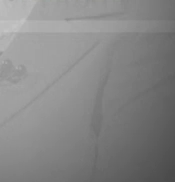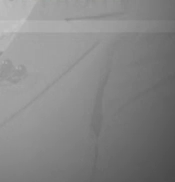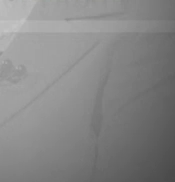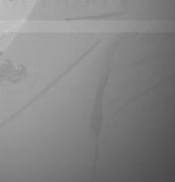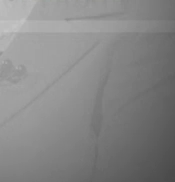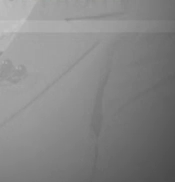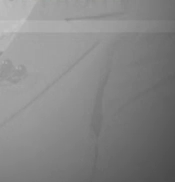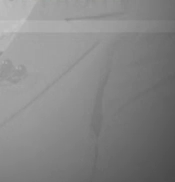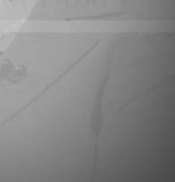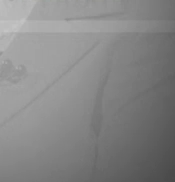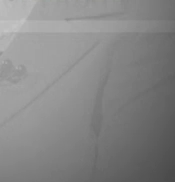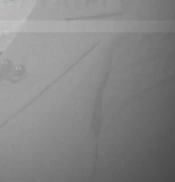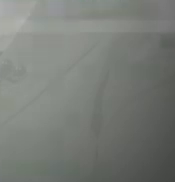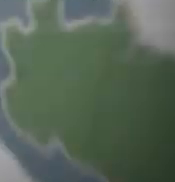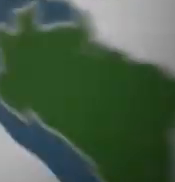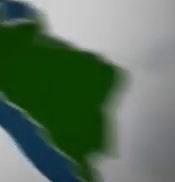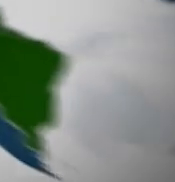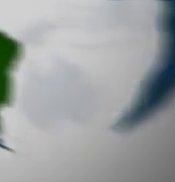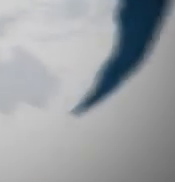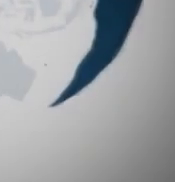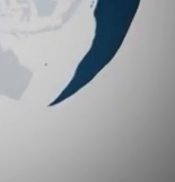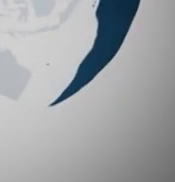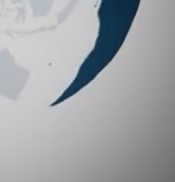TV do Governo Federal